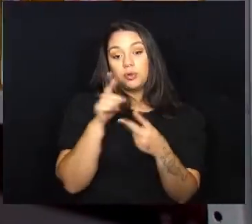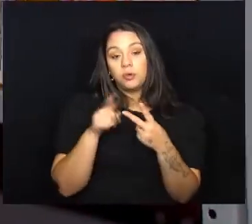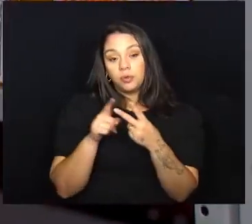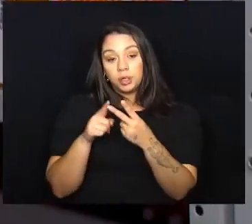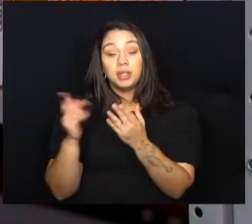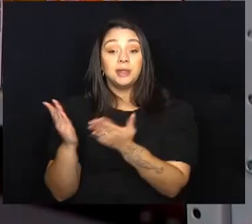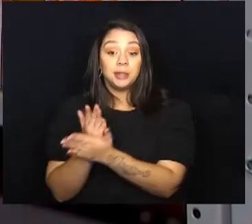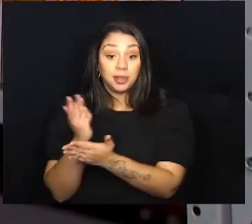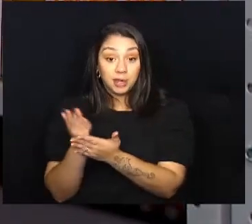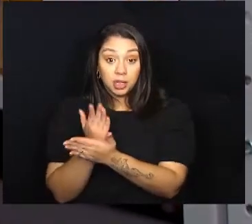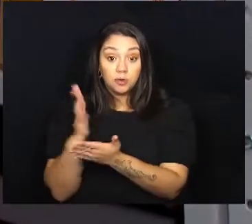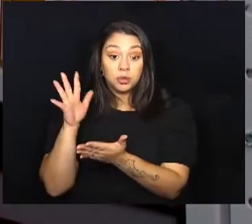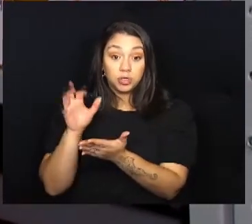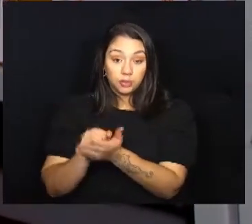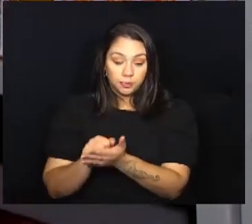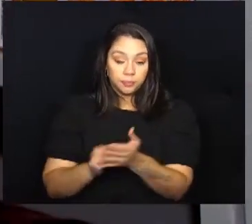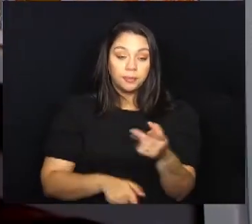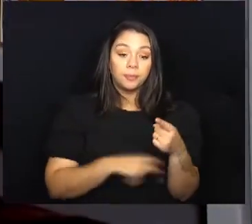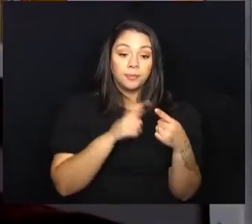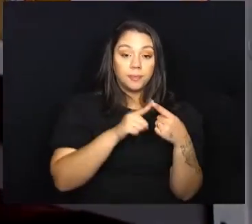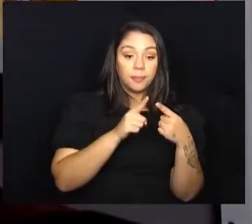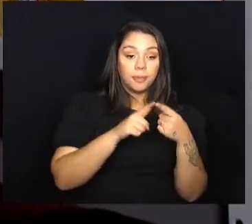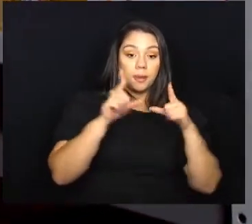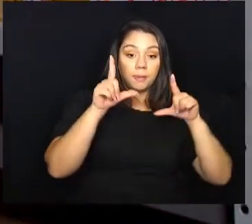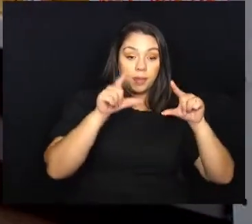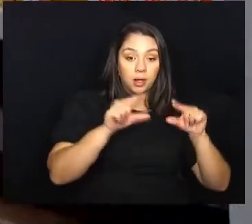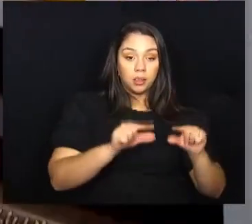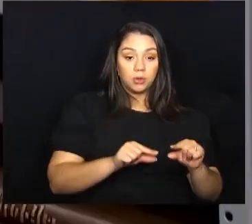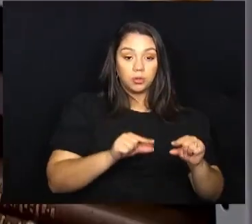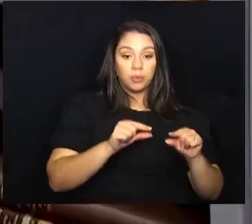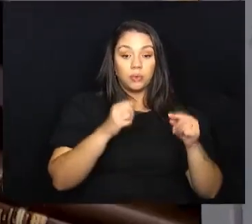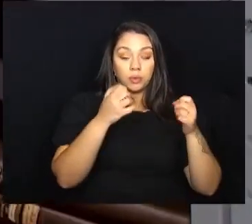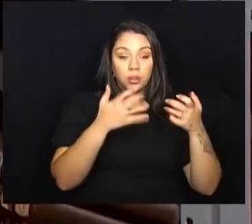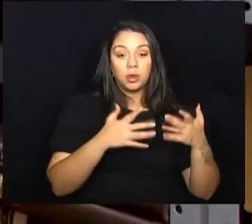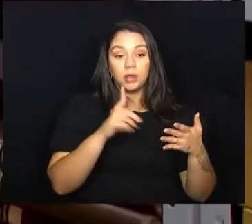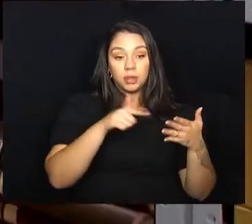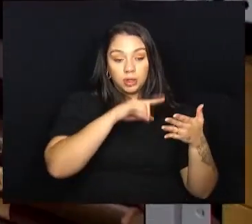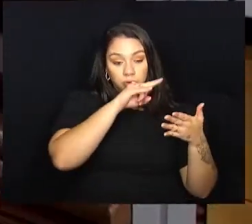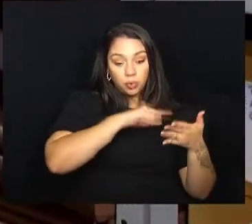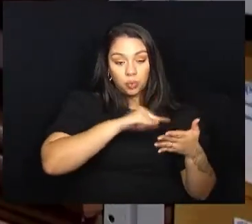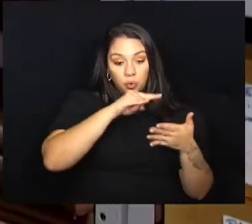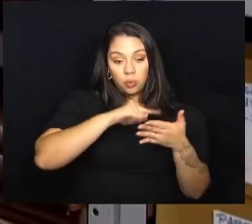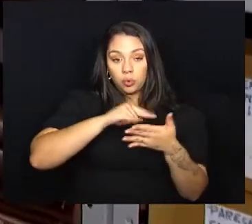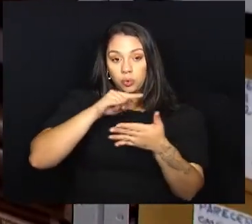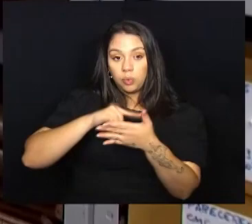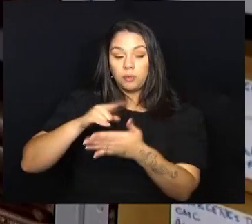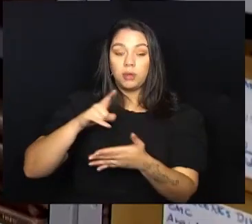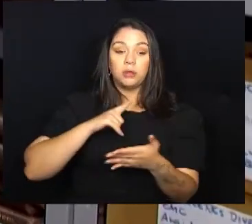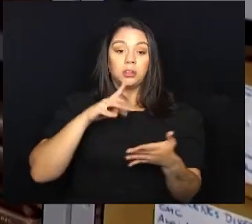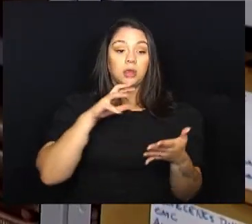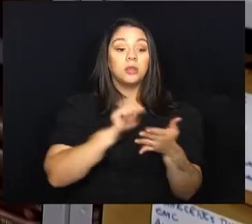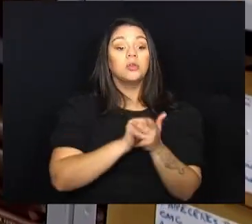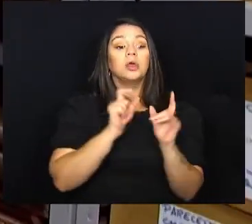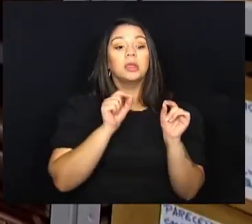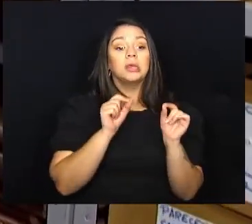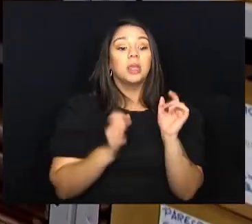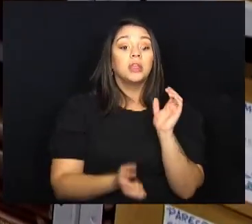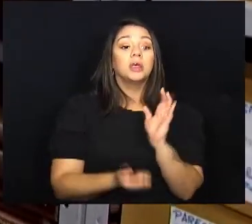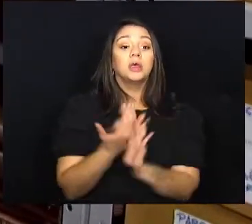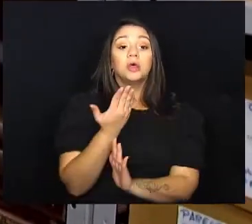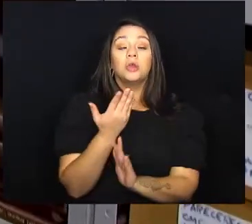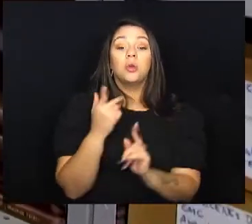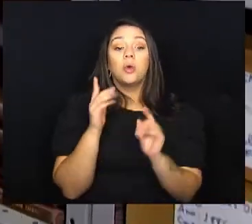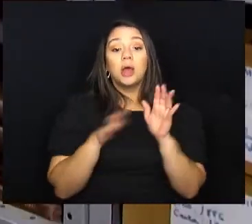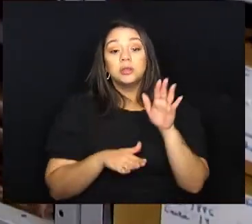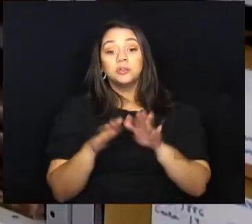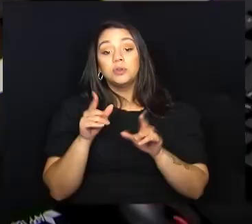documentos avulsos, que são num volume menor, nós descrevemos documento a documento. Então nós registramos quem são os autores, às vezes a